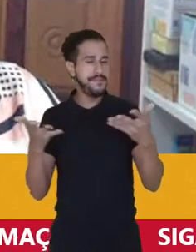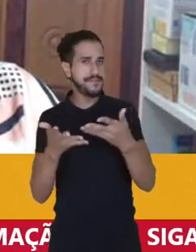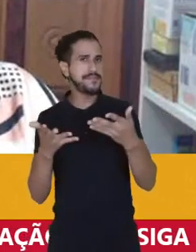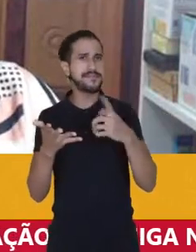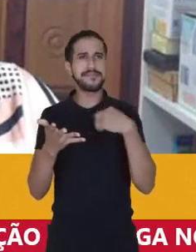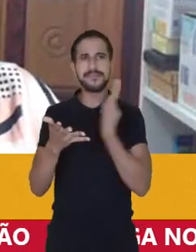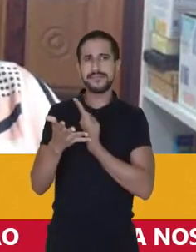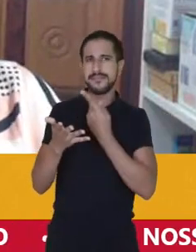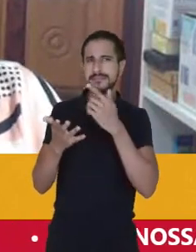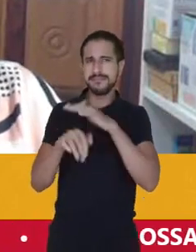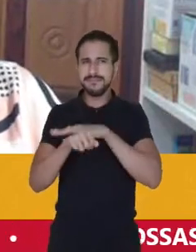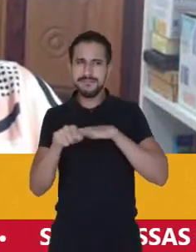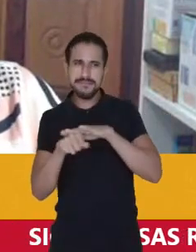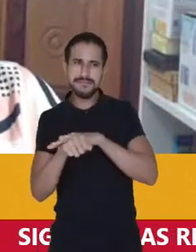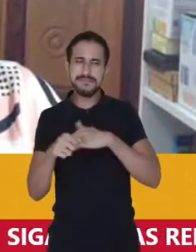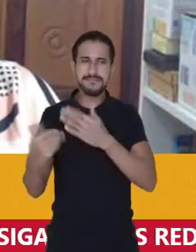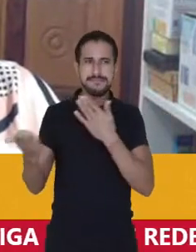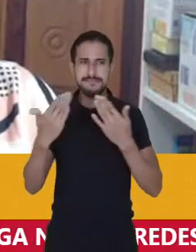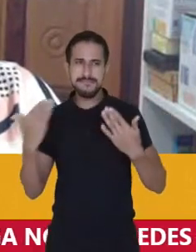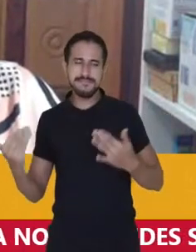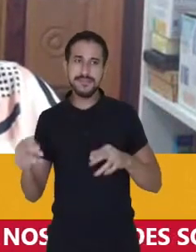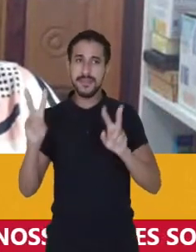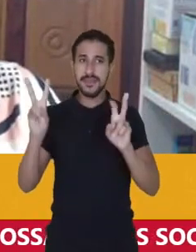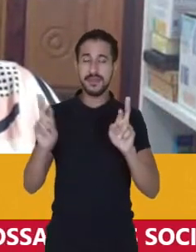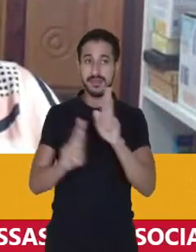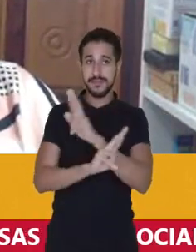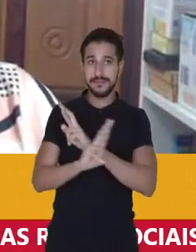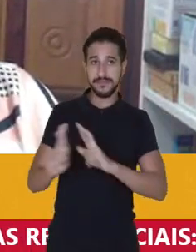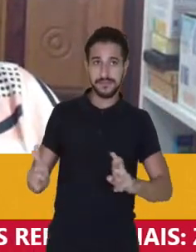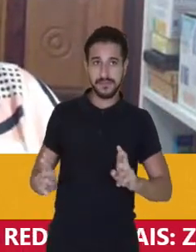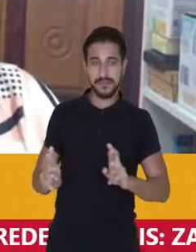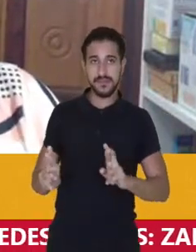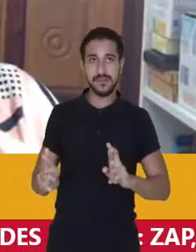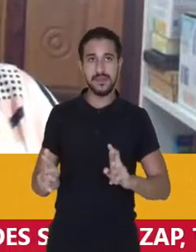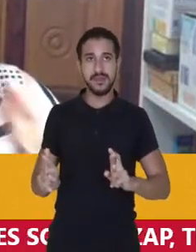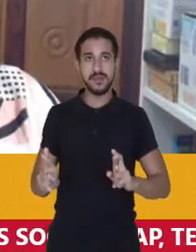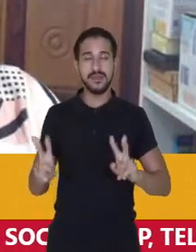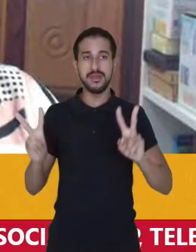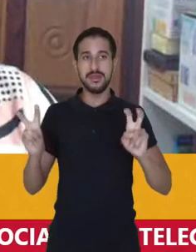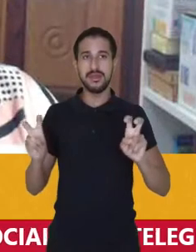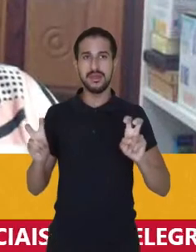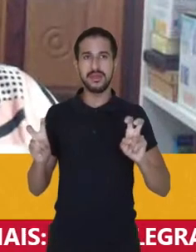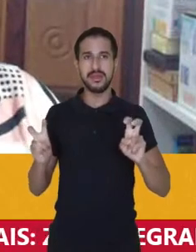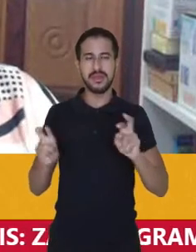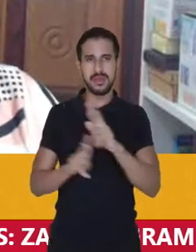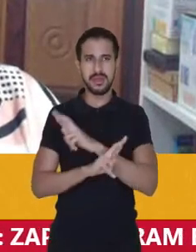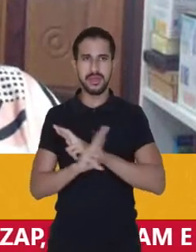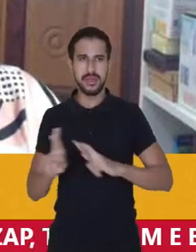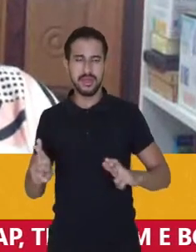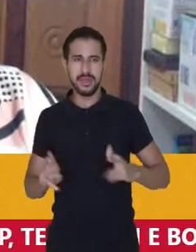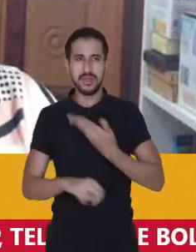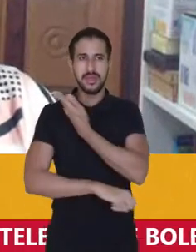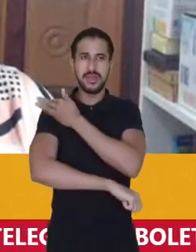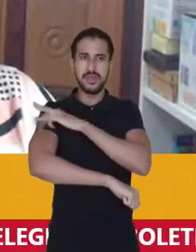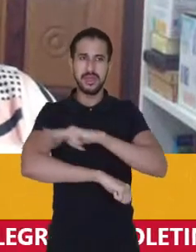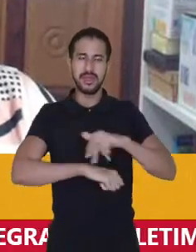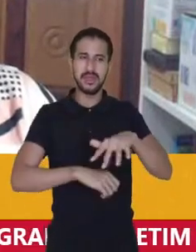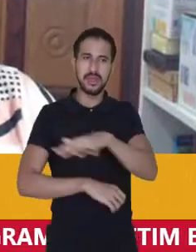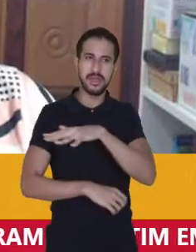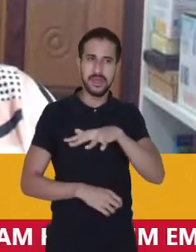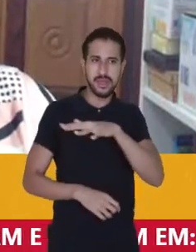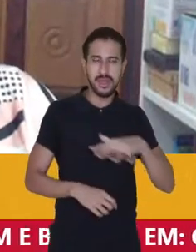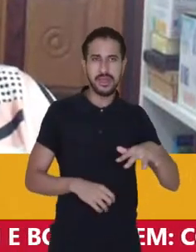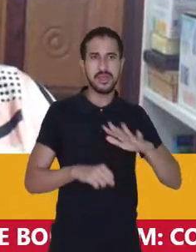para a gente conversar um pouco, Renato, sobre essa relação, sobre a relação racismo ambiental,